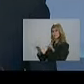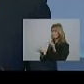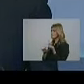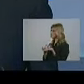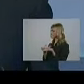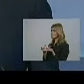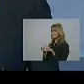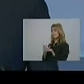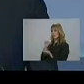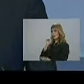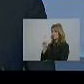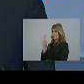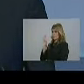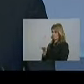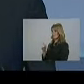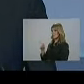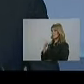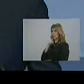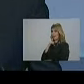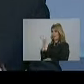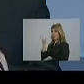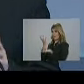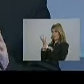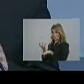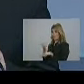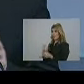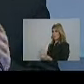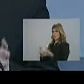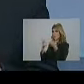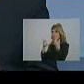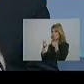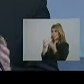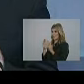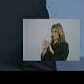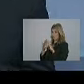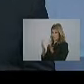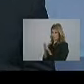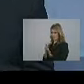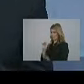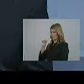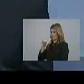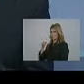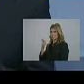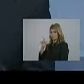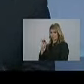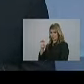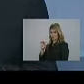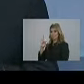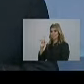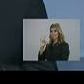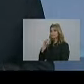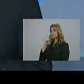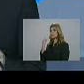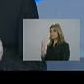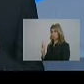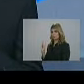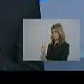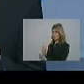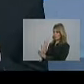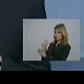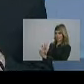Veja, Pedro Paulo, nós votamos no Congresso que as crianças especiais com síndrome e transtorno tinham que ter, para cada 3, uma professora. A Prefeitura